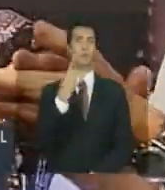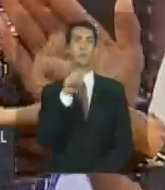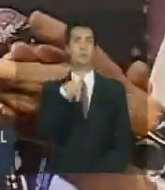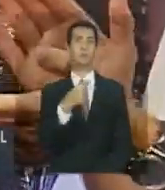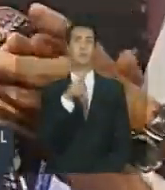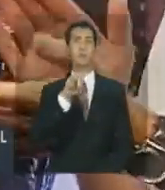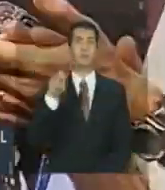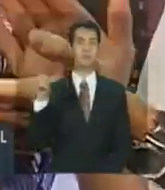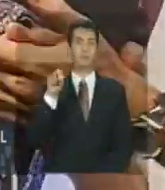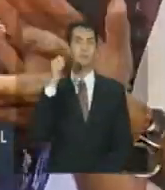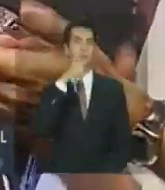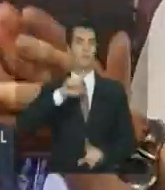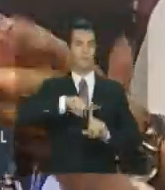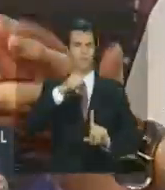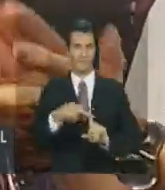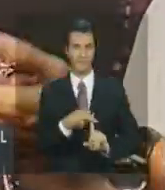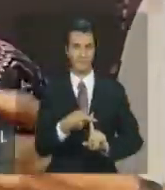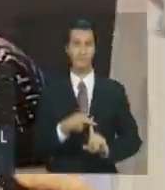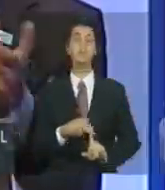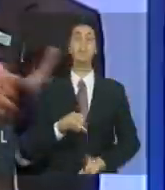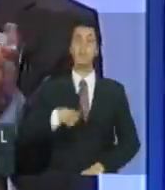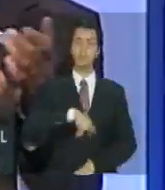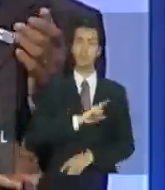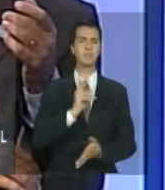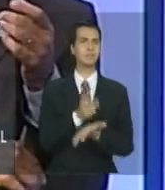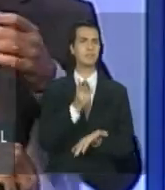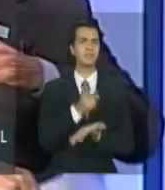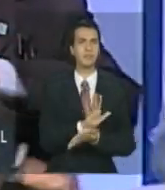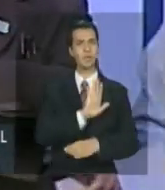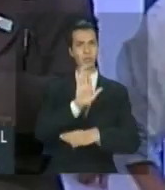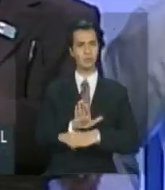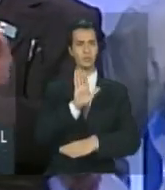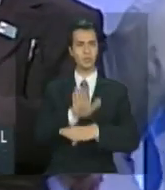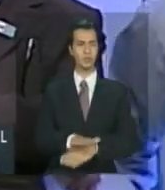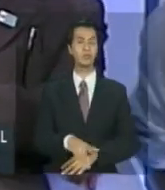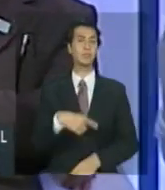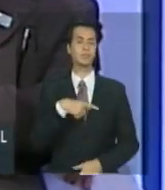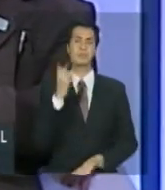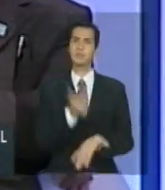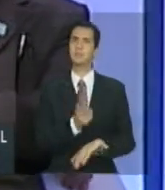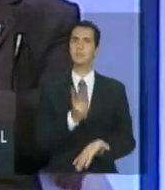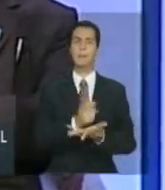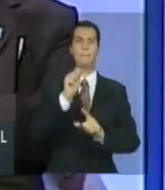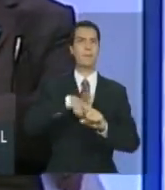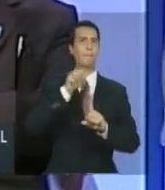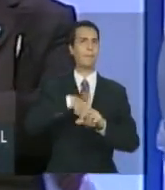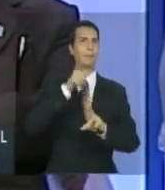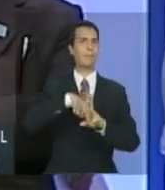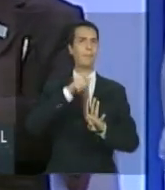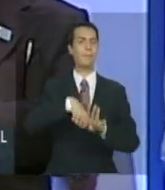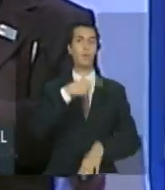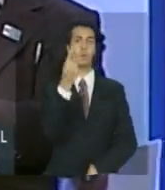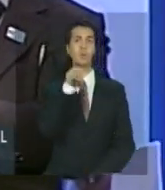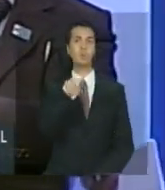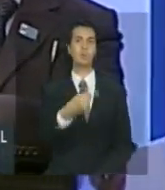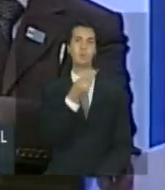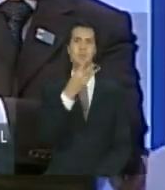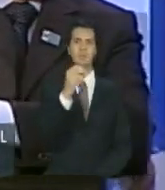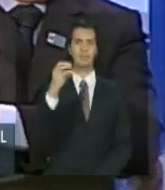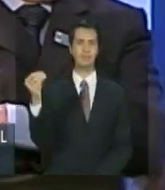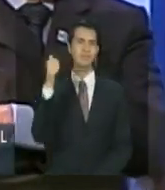gente tem um programa para ajudar a essas meninas. 1.300 todo mês.